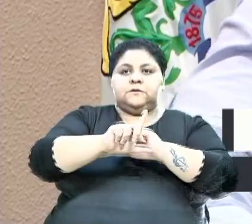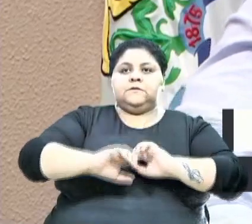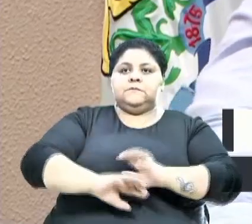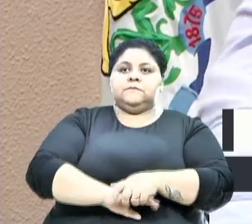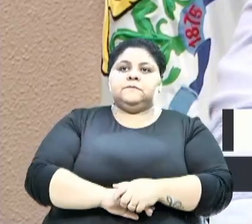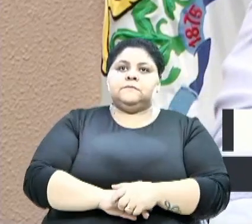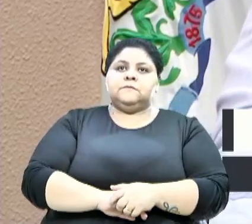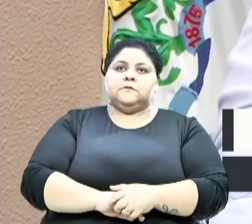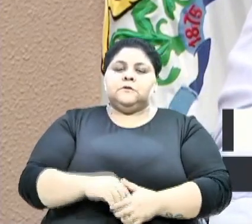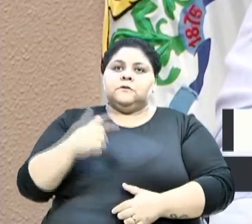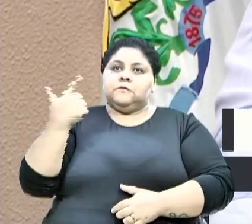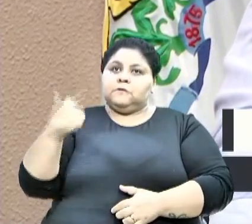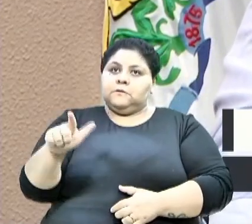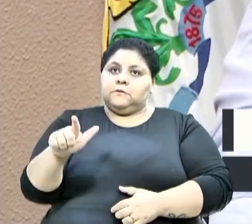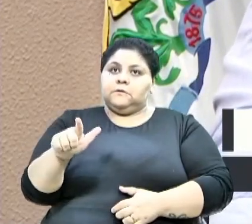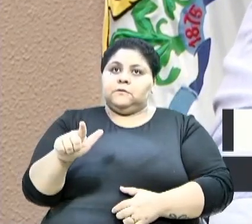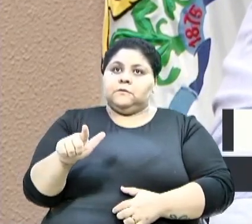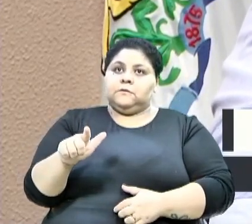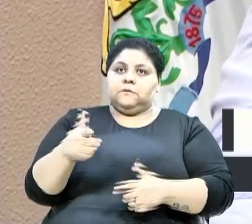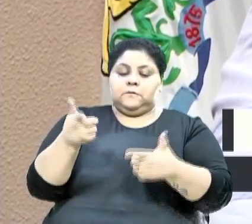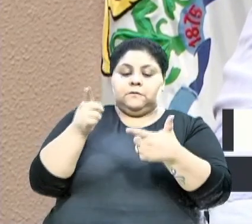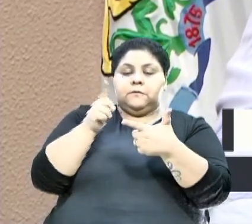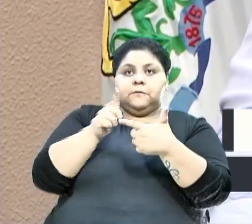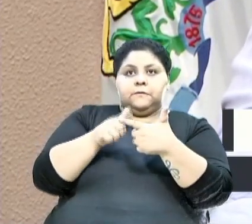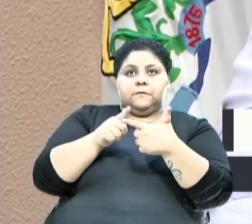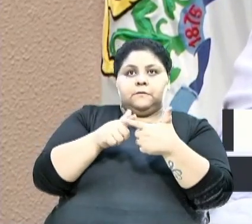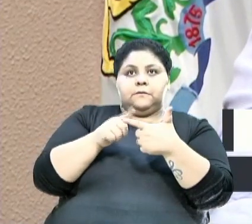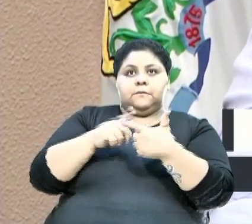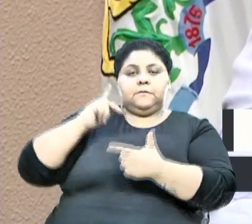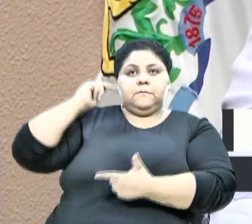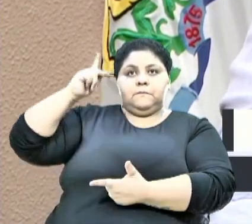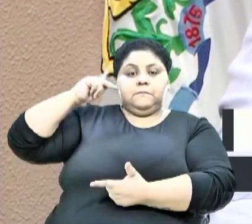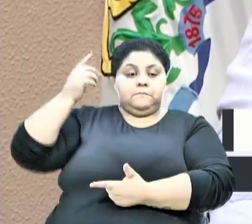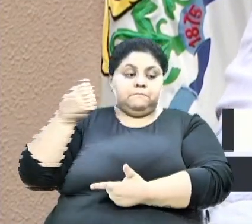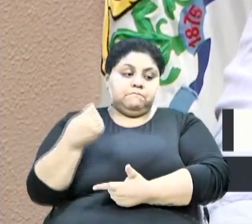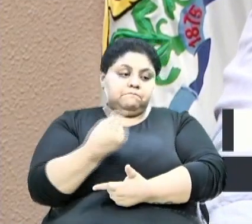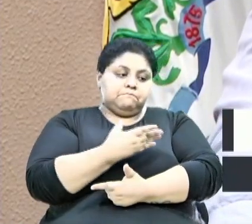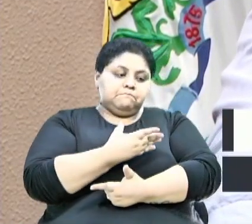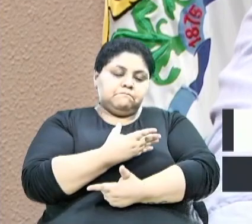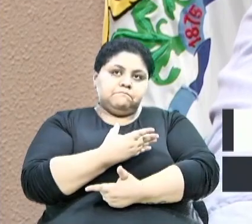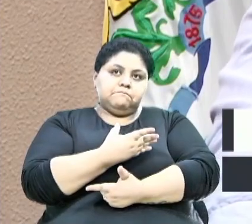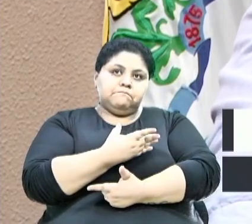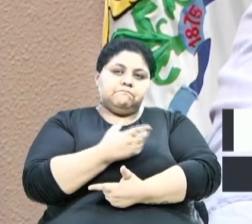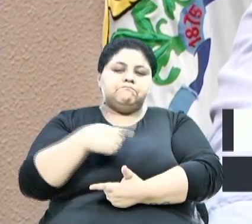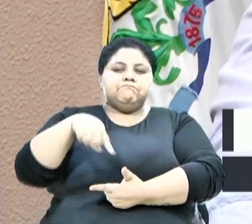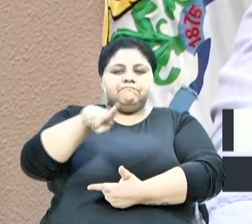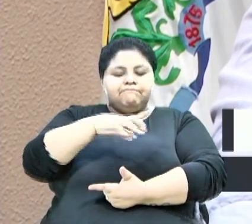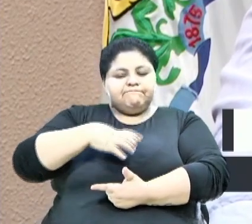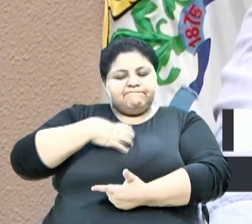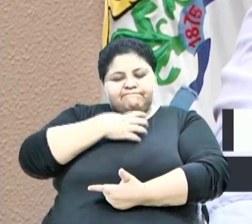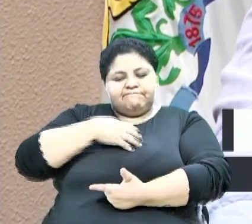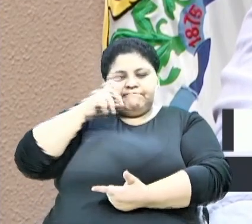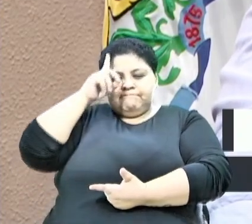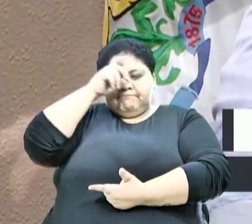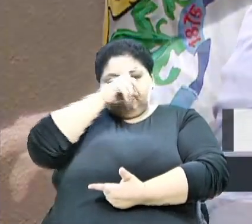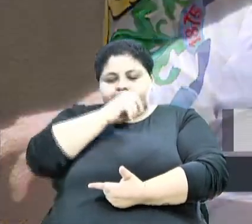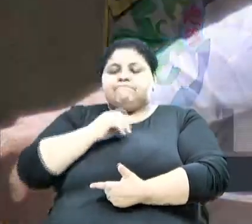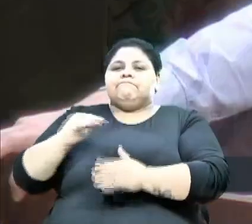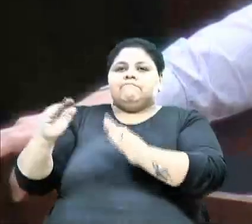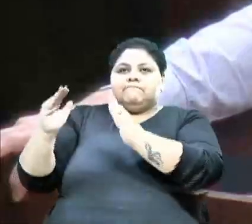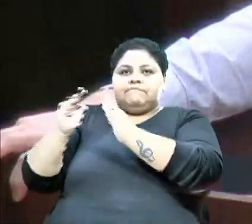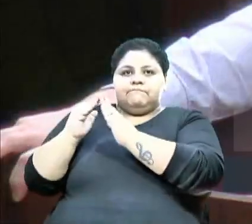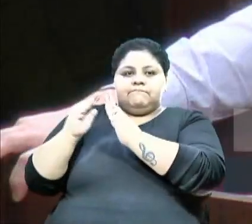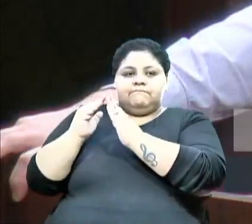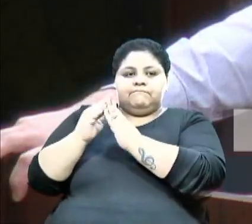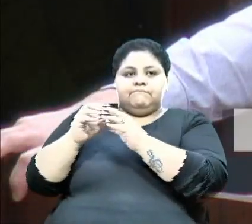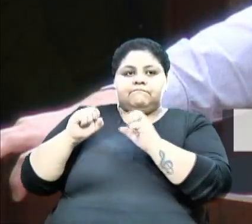outro eixo, que são divididos em 4 eixos, é uma política nova, que nós sentimos a dificuldade ali na habitação, de